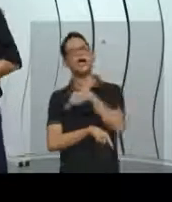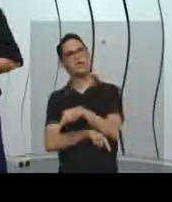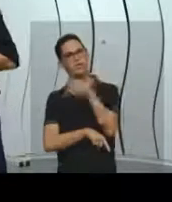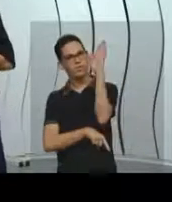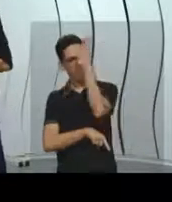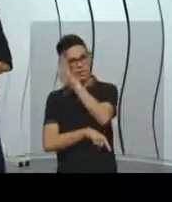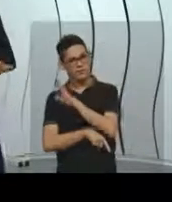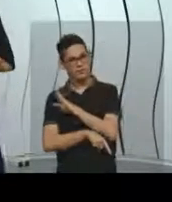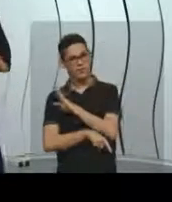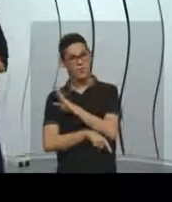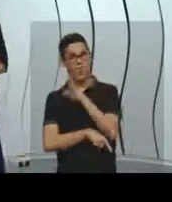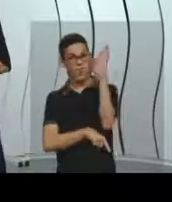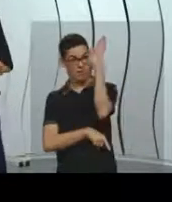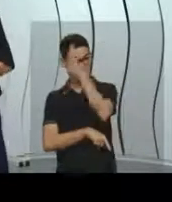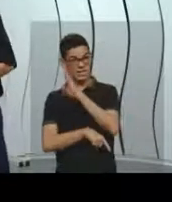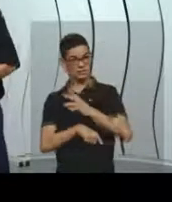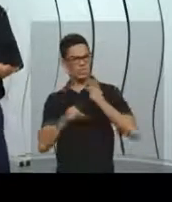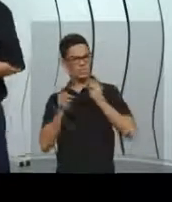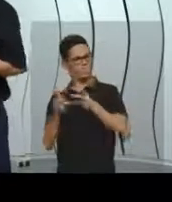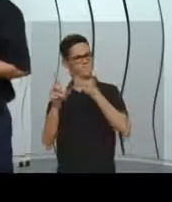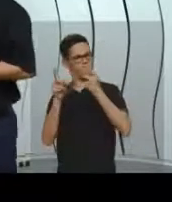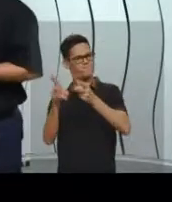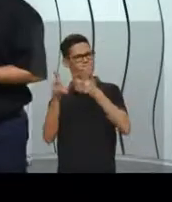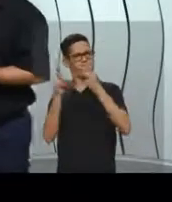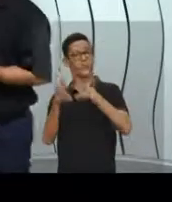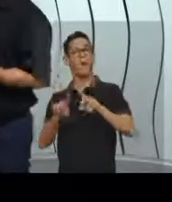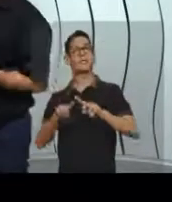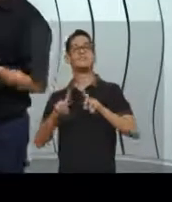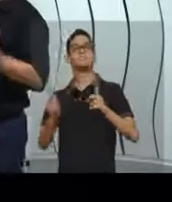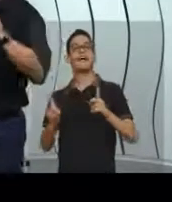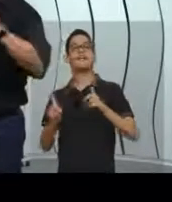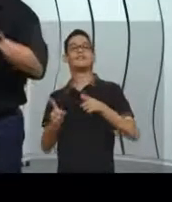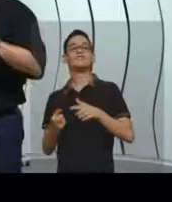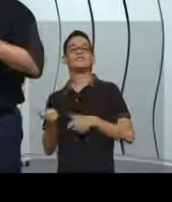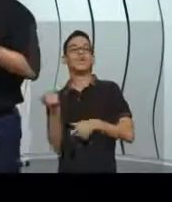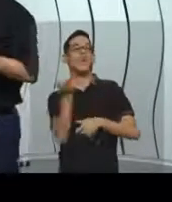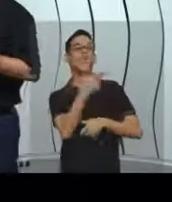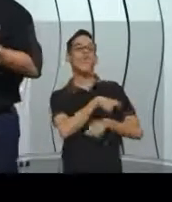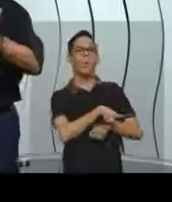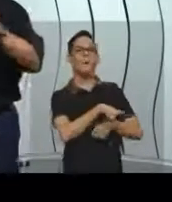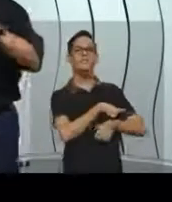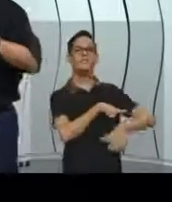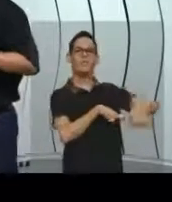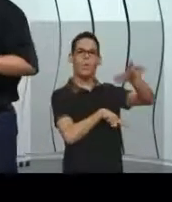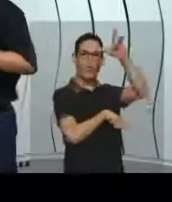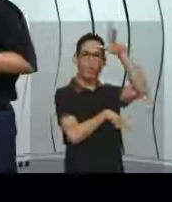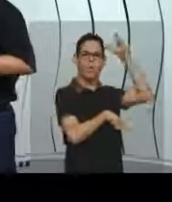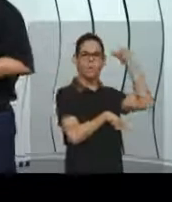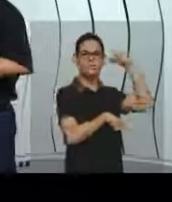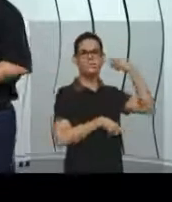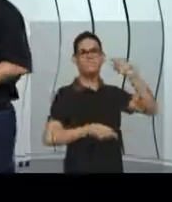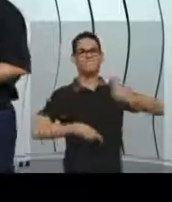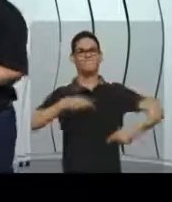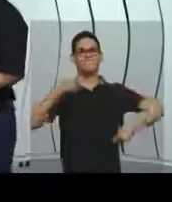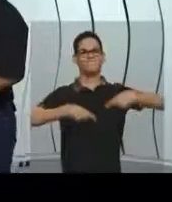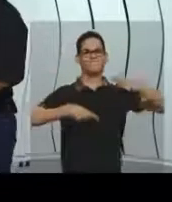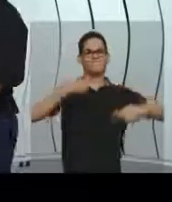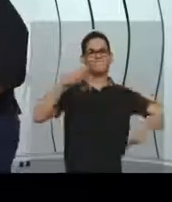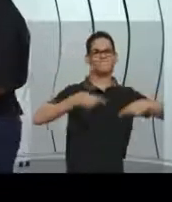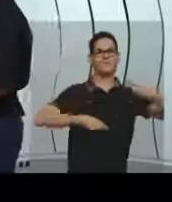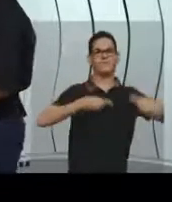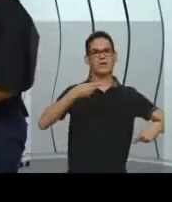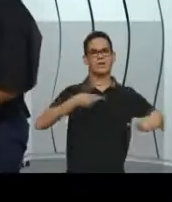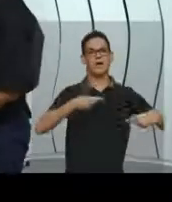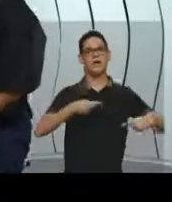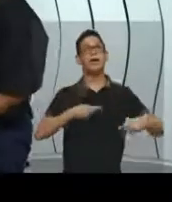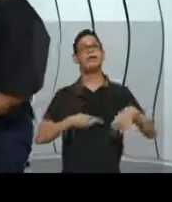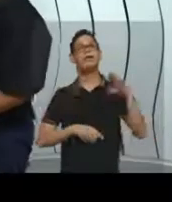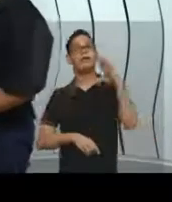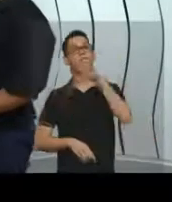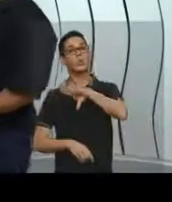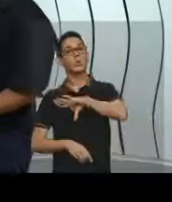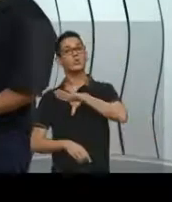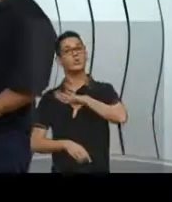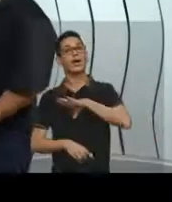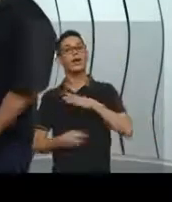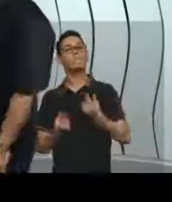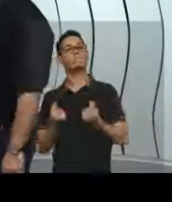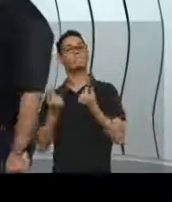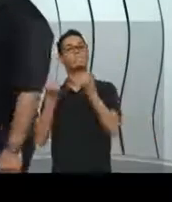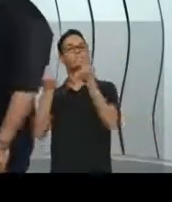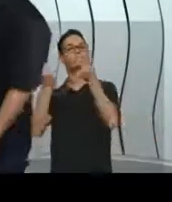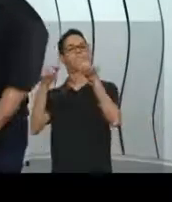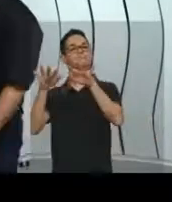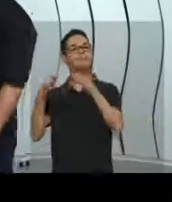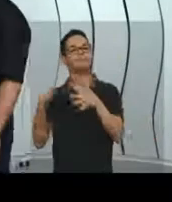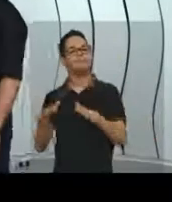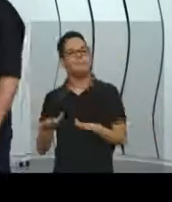Começou a sofrer uma concorrência intensa e começou, com isso, a dar menos resultados para Portugal. Tá? Tanto